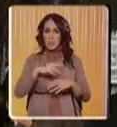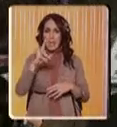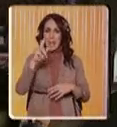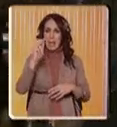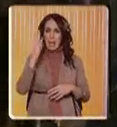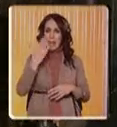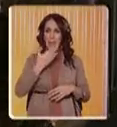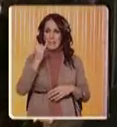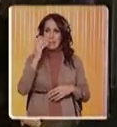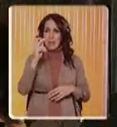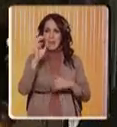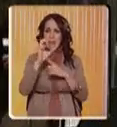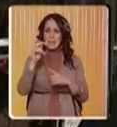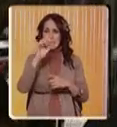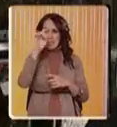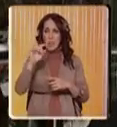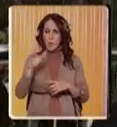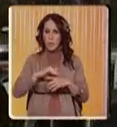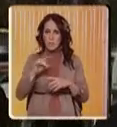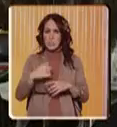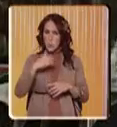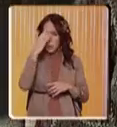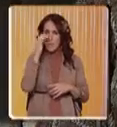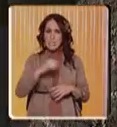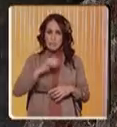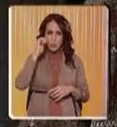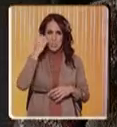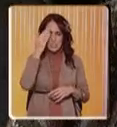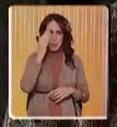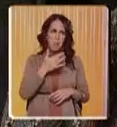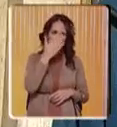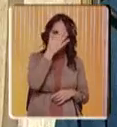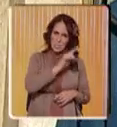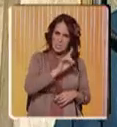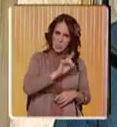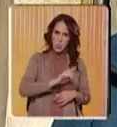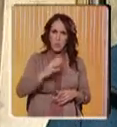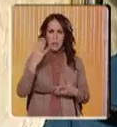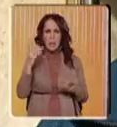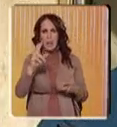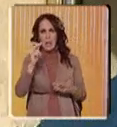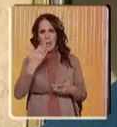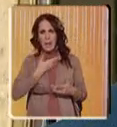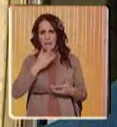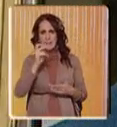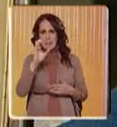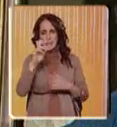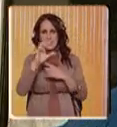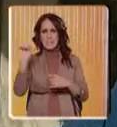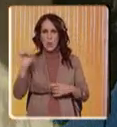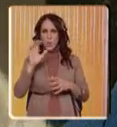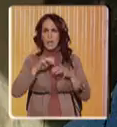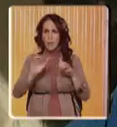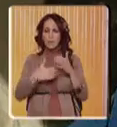radiações dizem que sim, eu julgo que sim, claro. Acho que não. As radiações provocam cancro, há estudos que